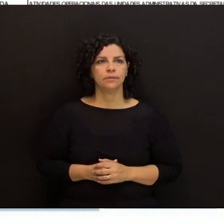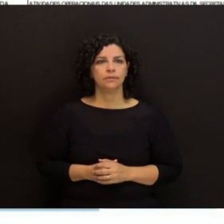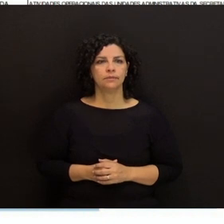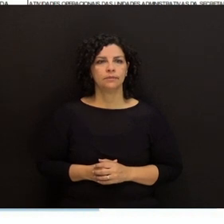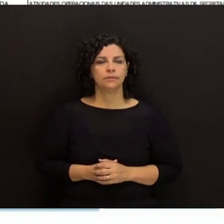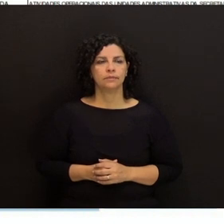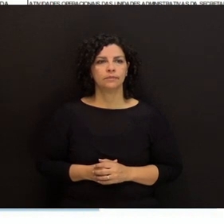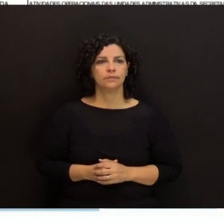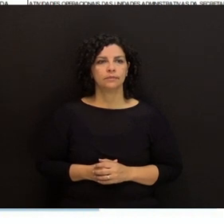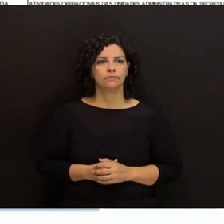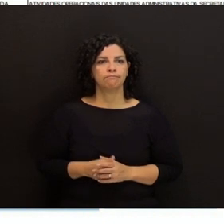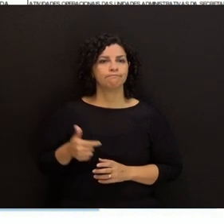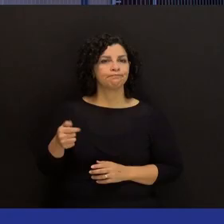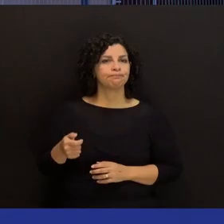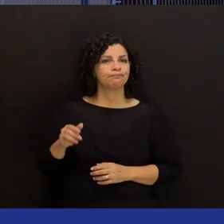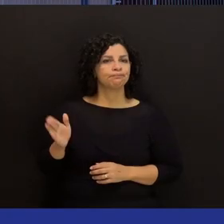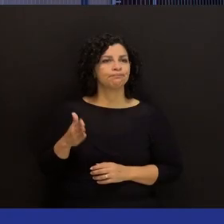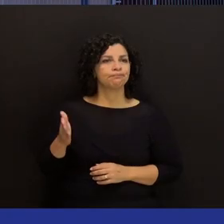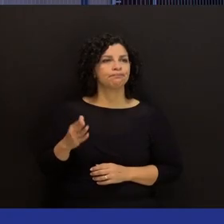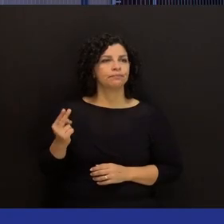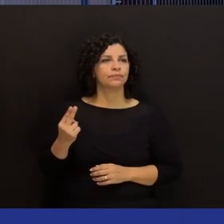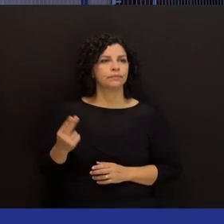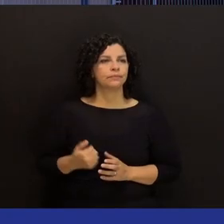então está avançando aqui